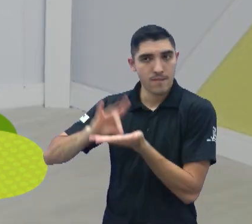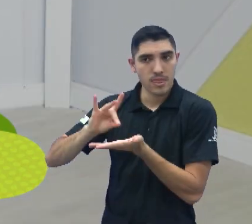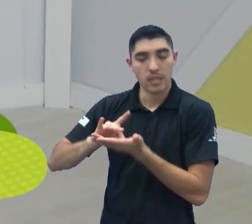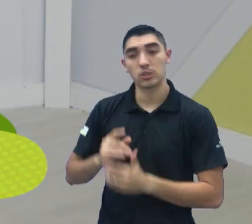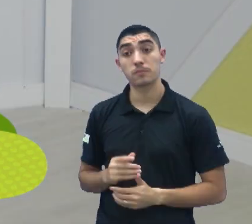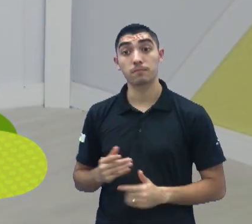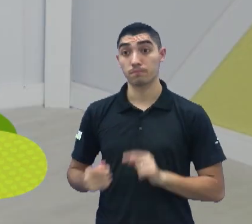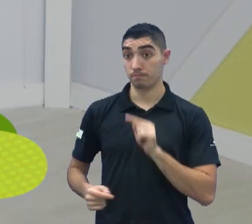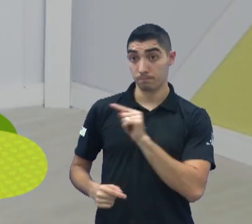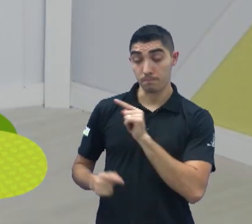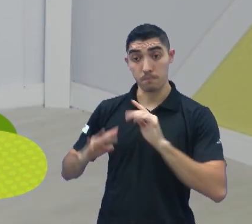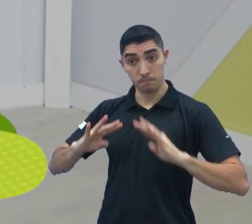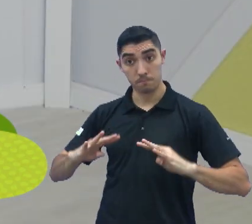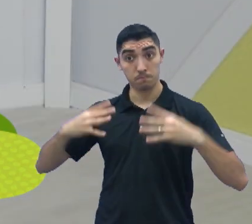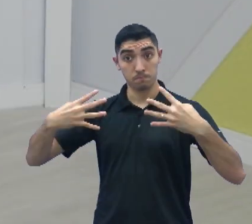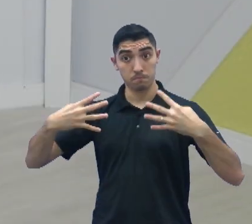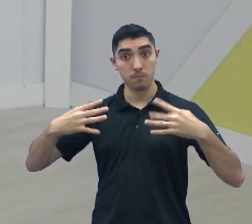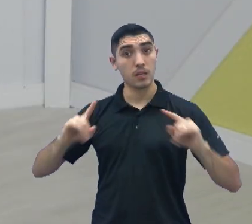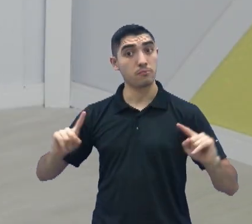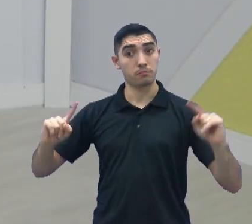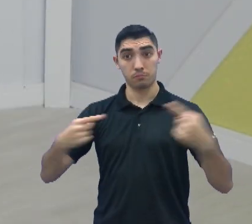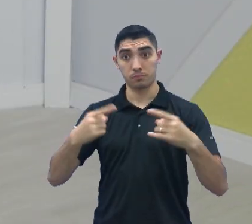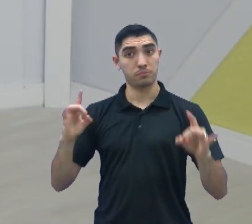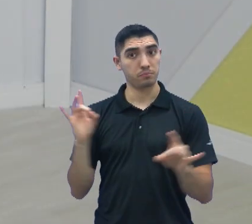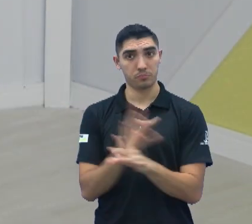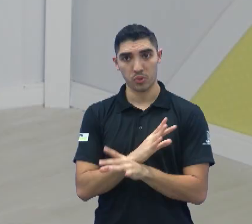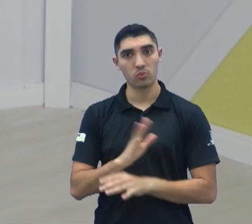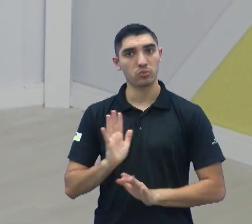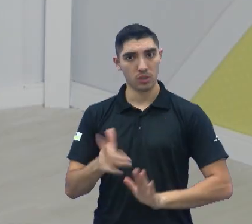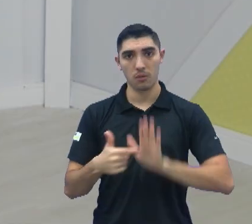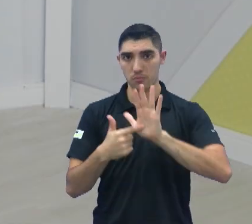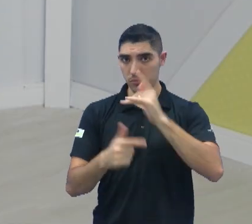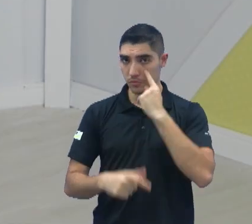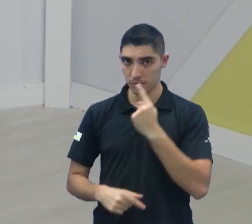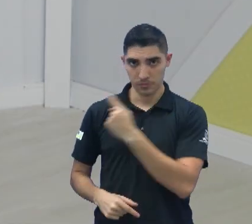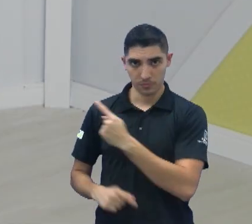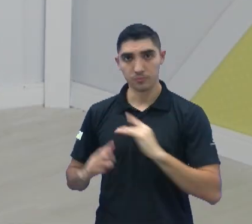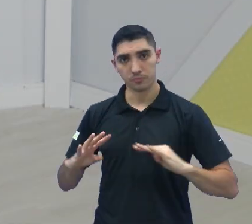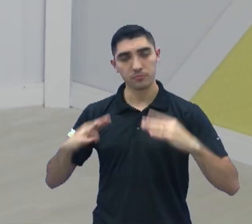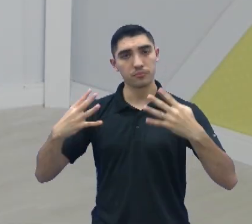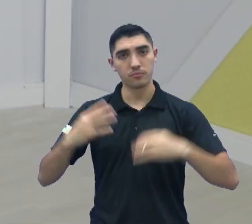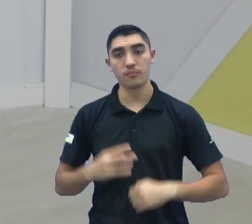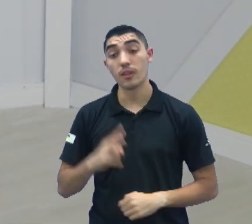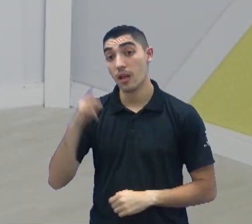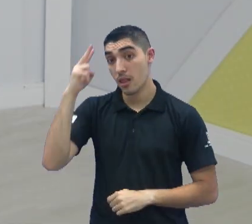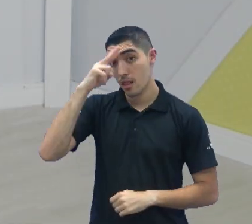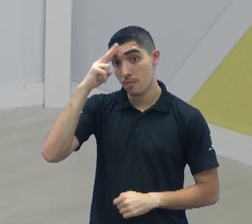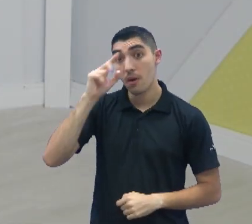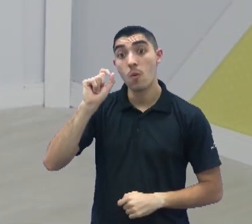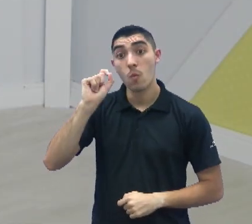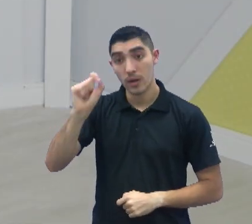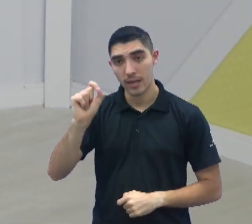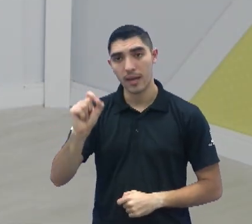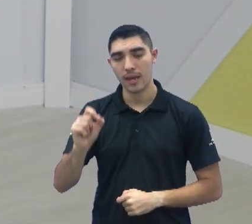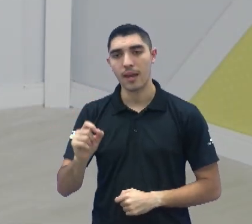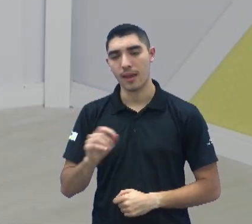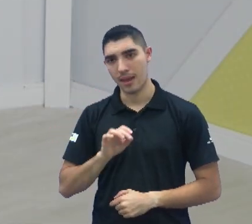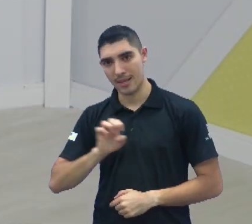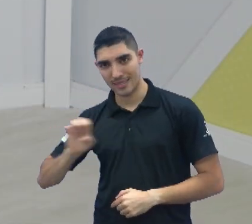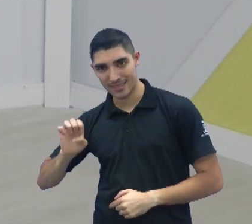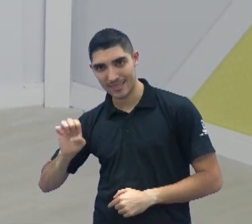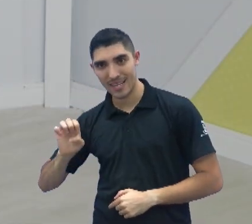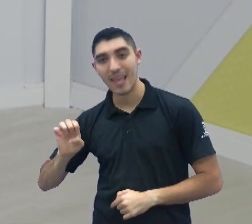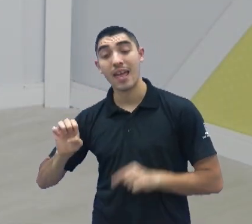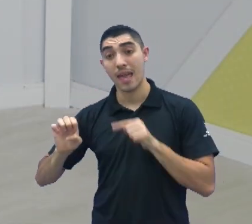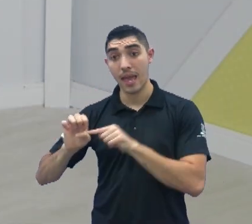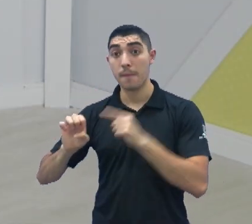de quartas de final estão definidos. Matheus, coloca pra gente aqui os confrontos. Lembrando que os times que estão à esquerda, eles jogam